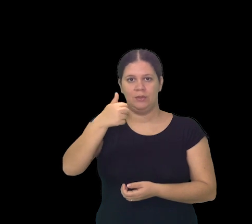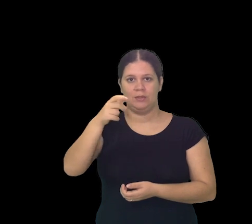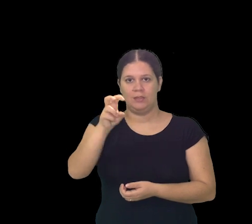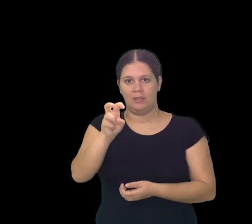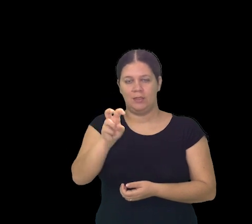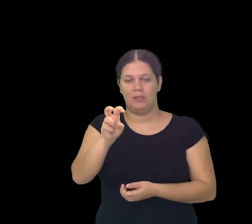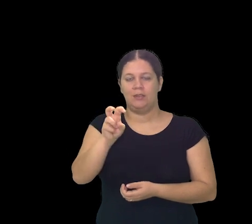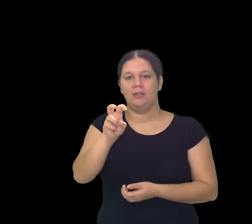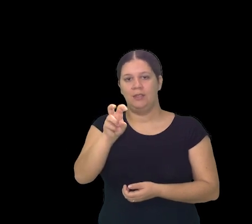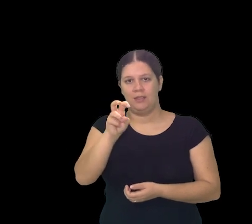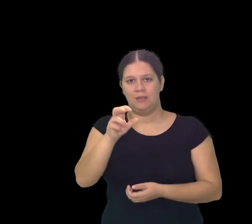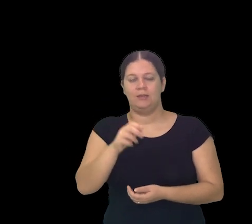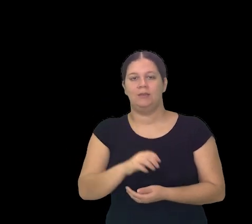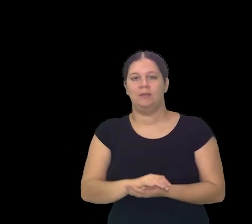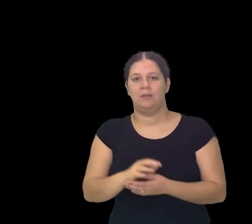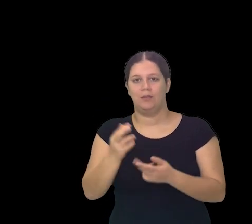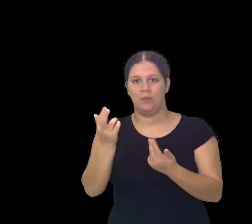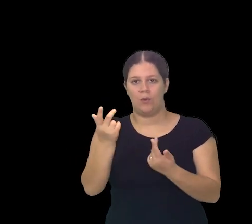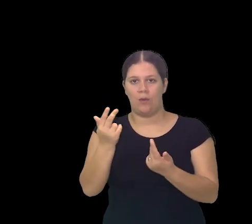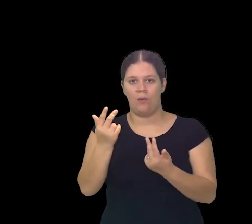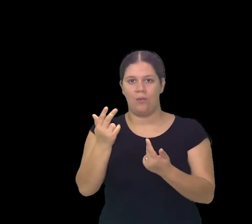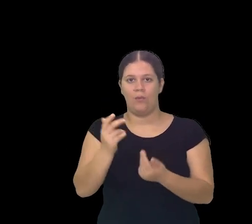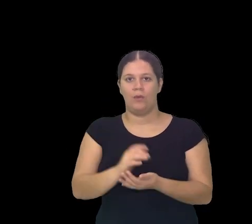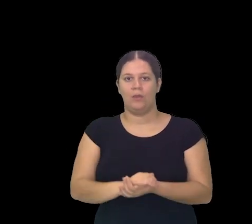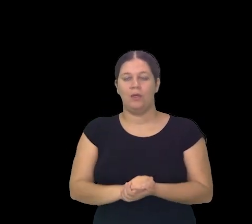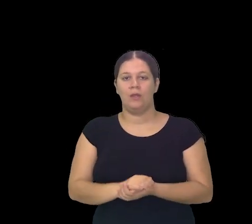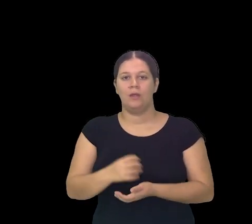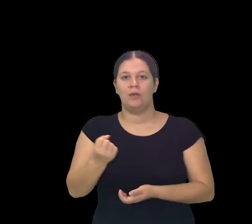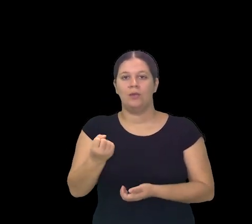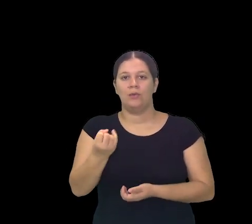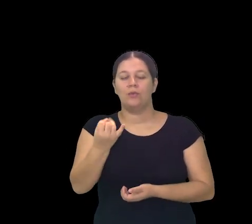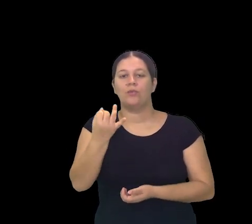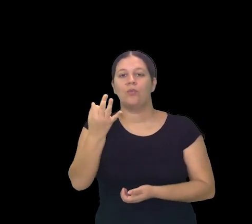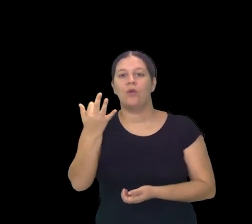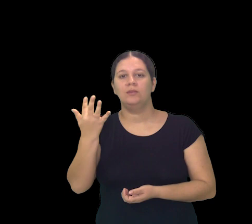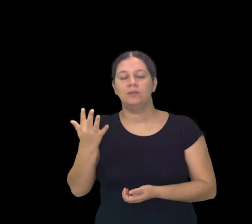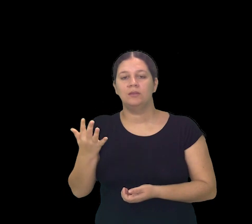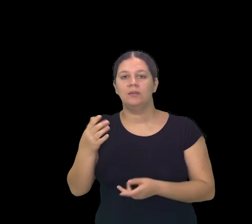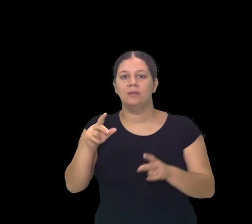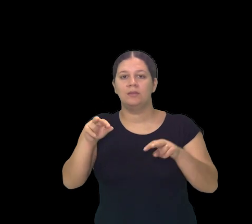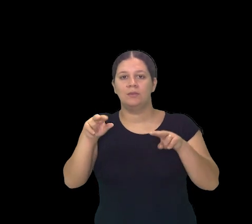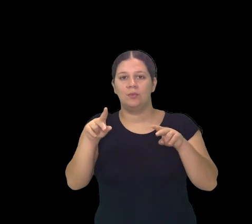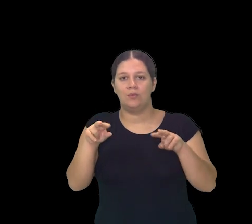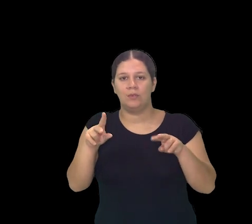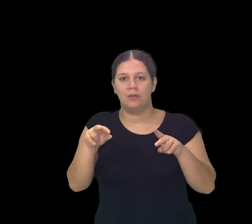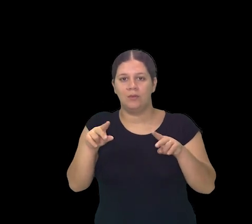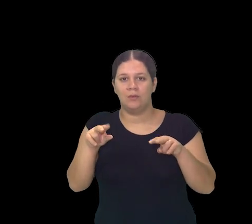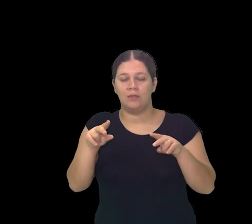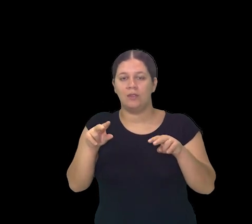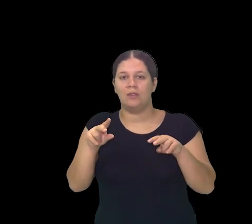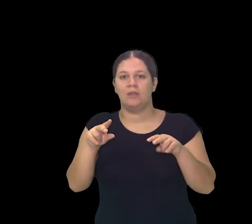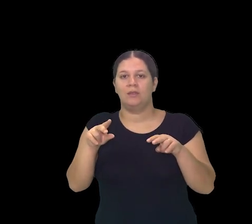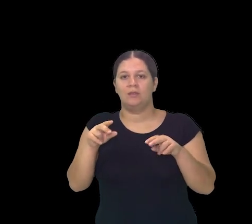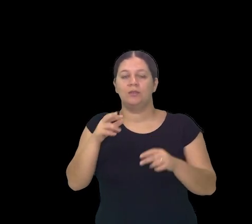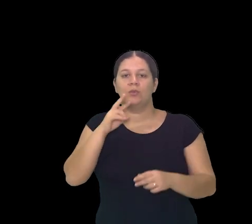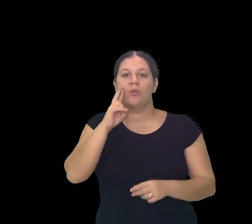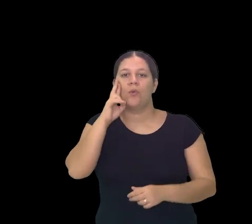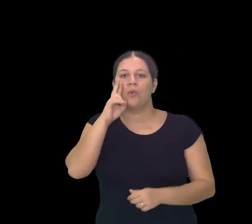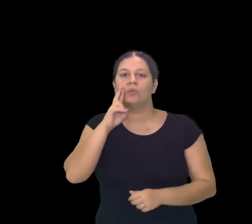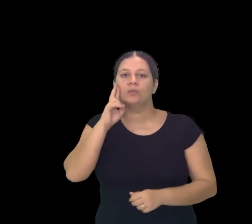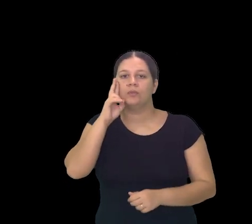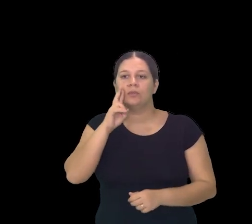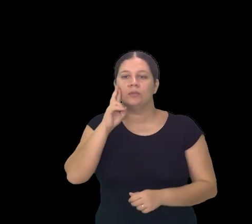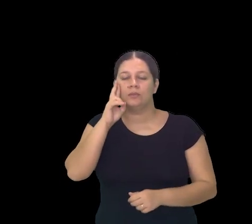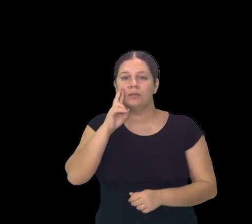15. Temos então 15 secções iguais aqui. Quantas dessas secções iguais estão realmente sombreadas de